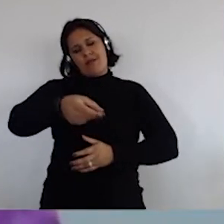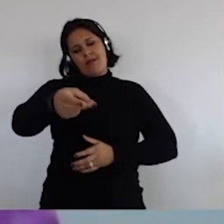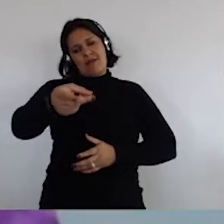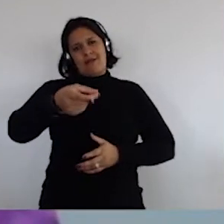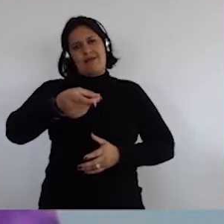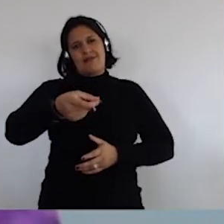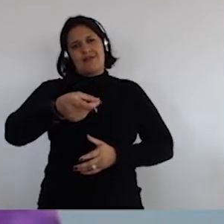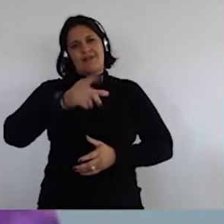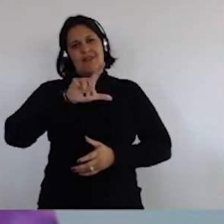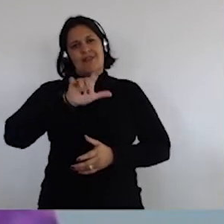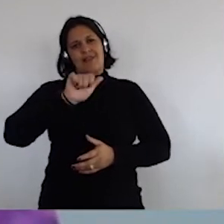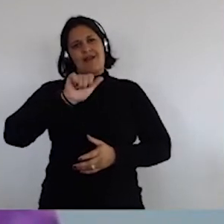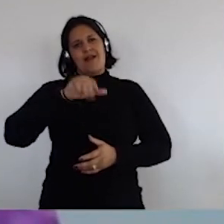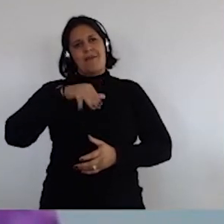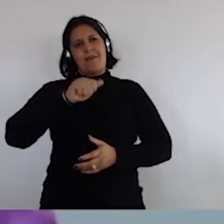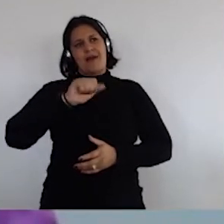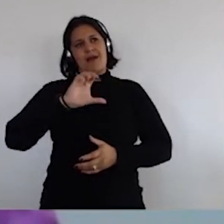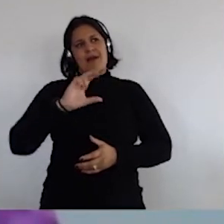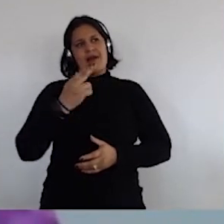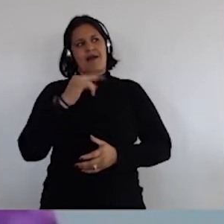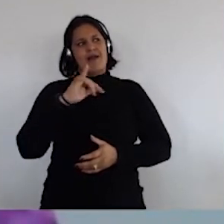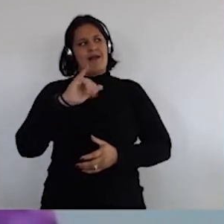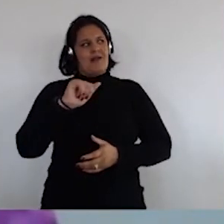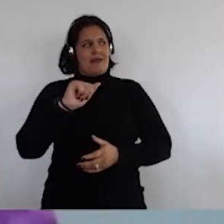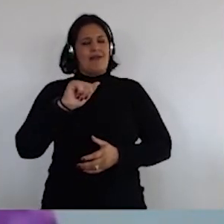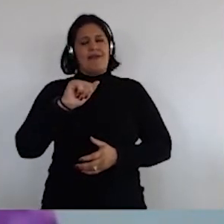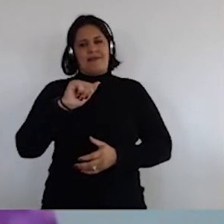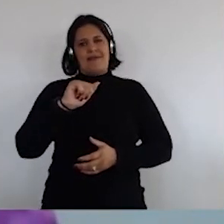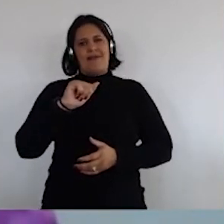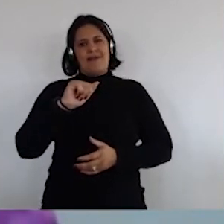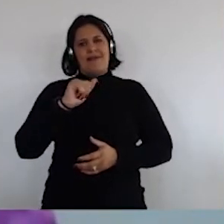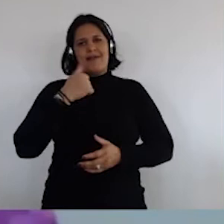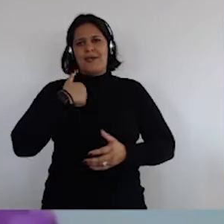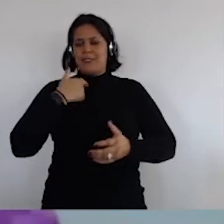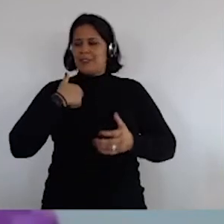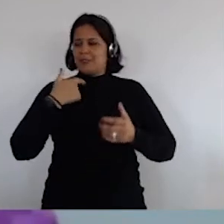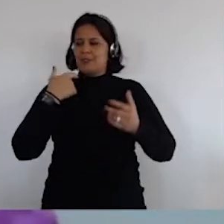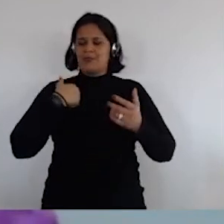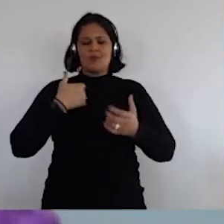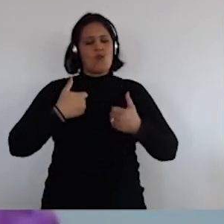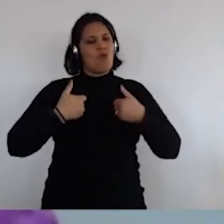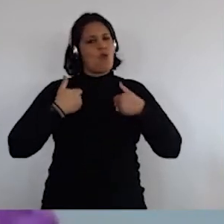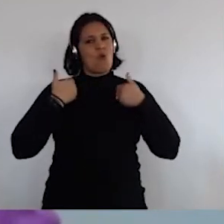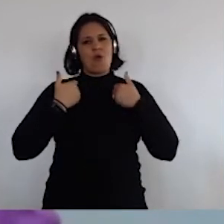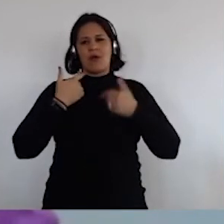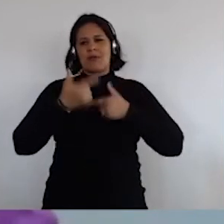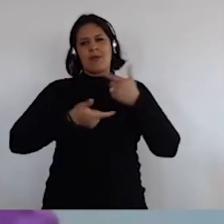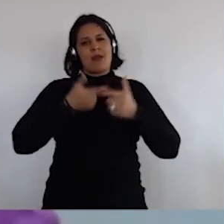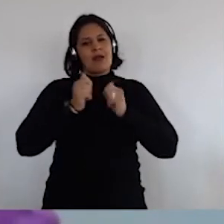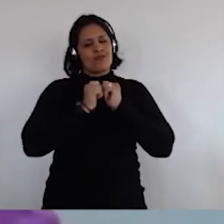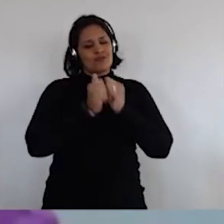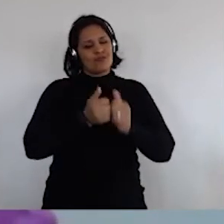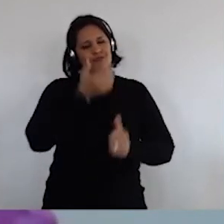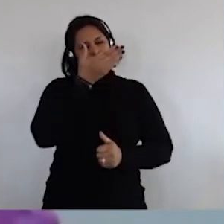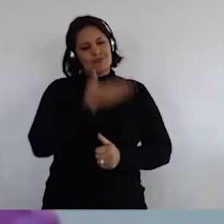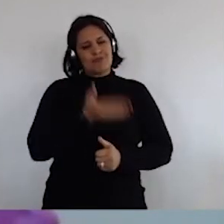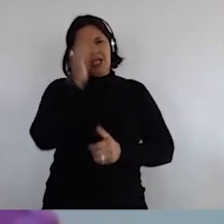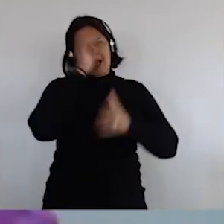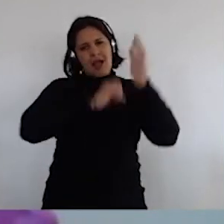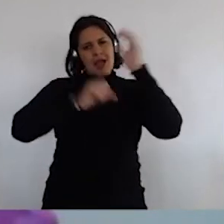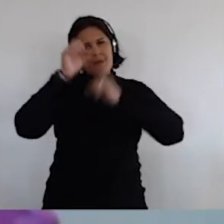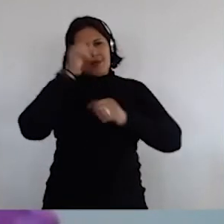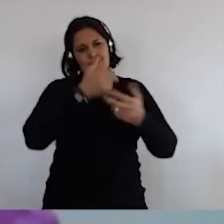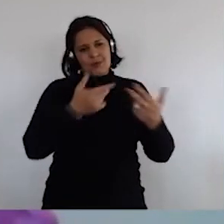anos nas trincheiras em defesa das prerrogativas da advocacia. Saúdo o grande presidente da OAB